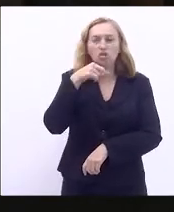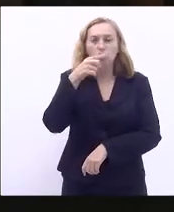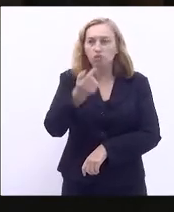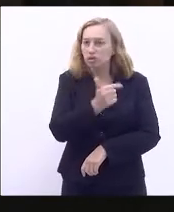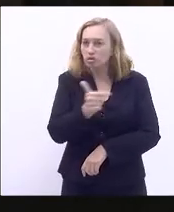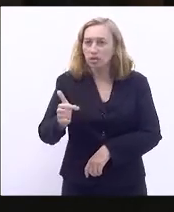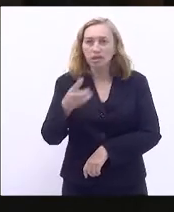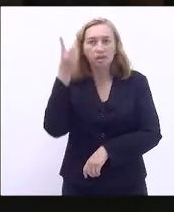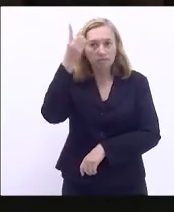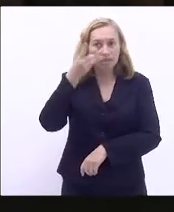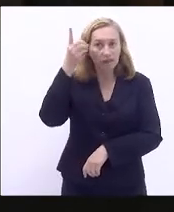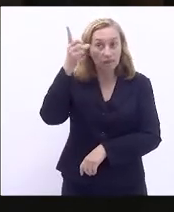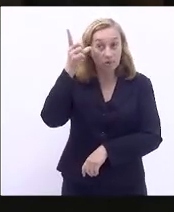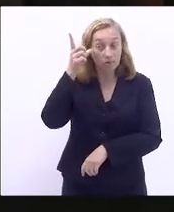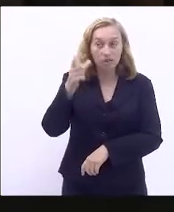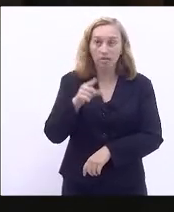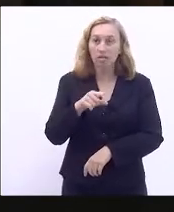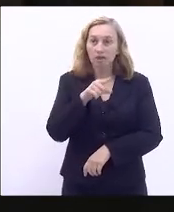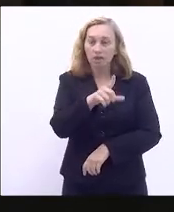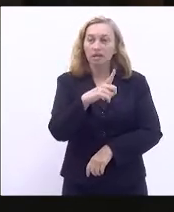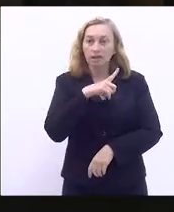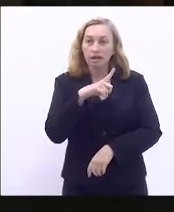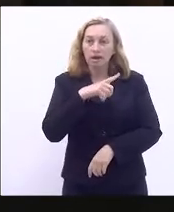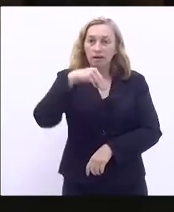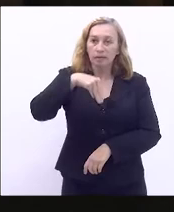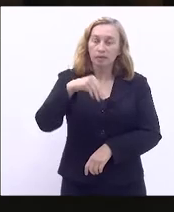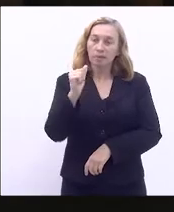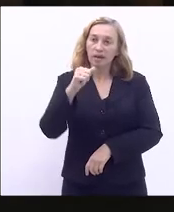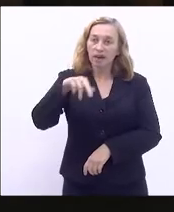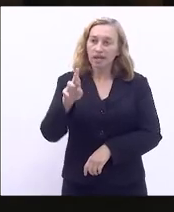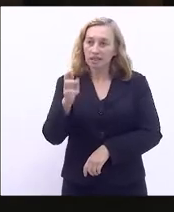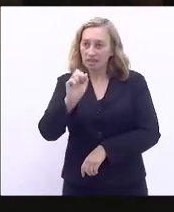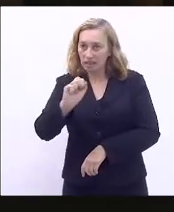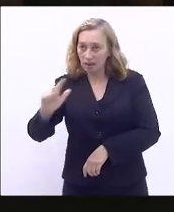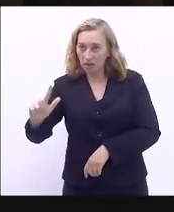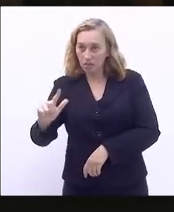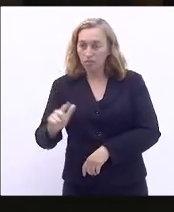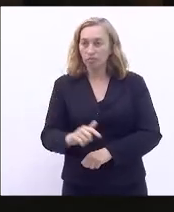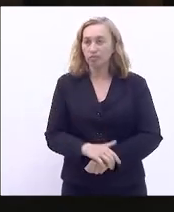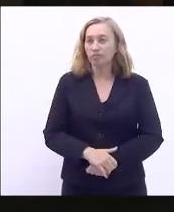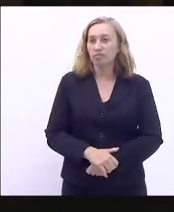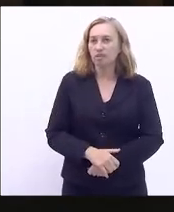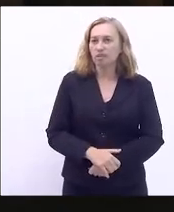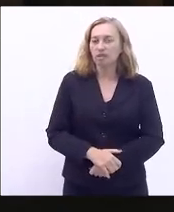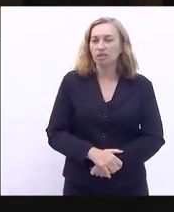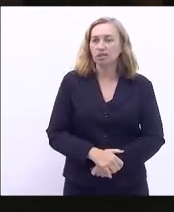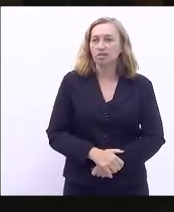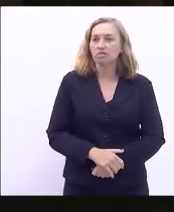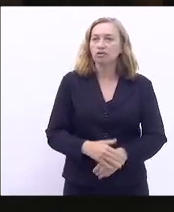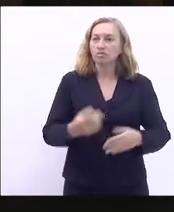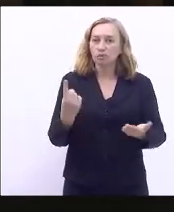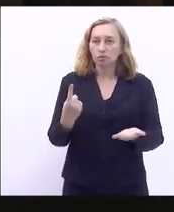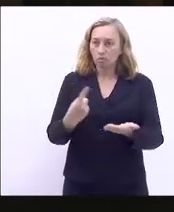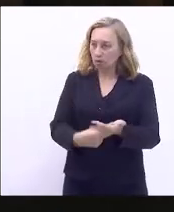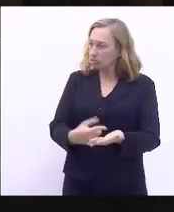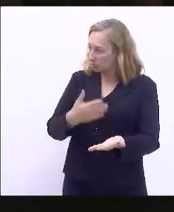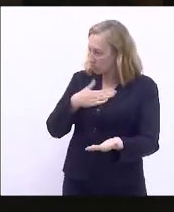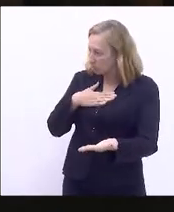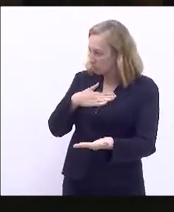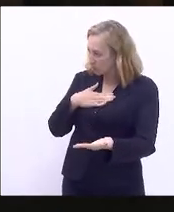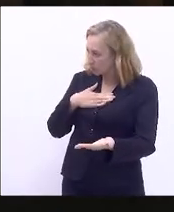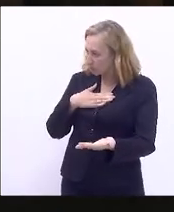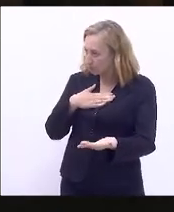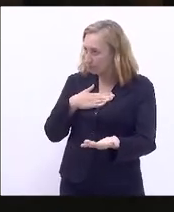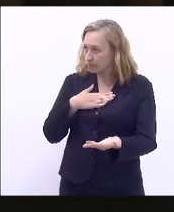deputada Lucinha, que lá tem manguezal. E fica aqui o meu compromisso.